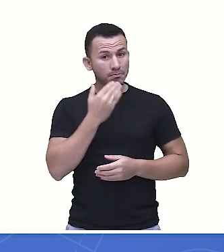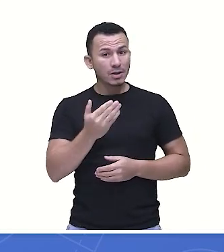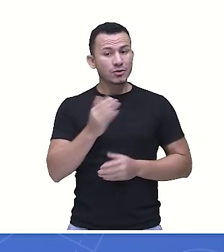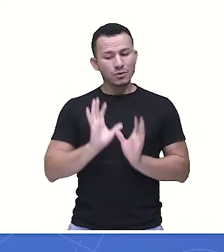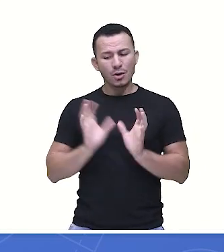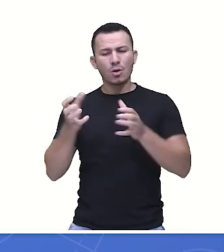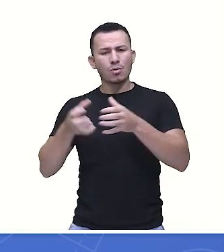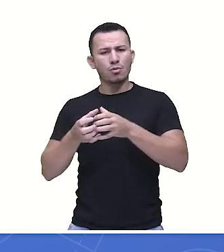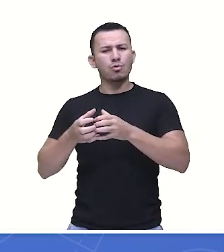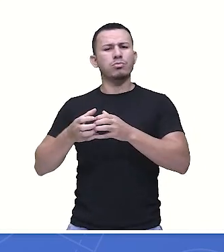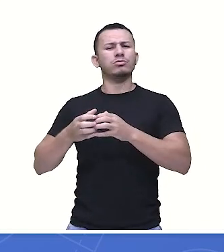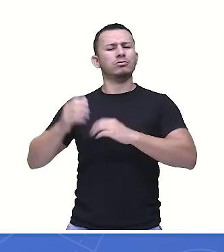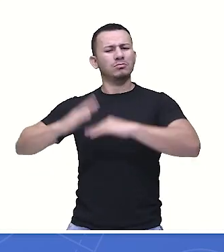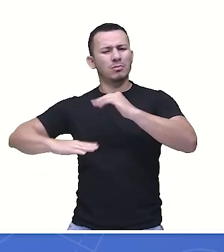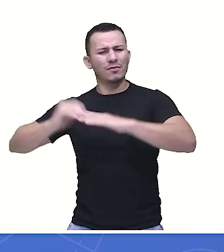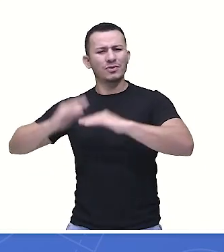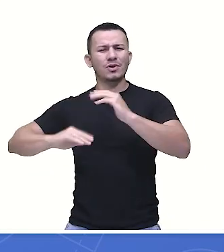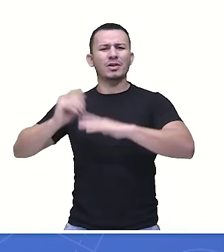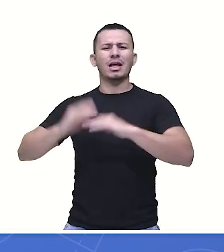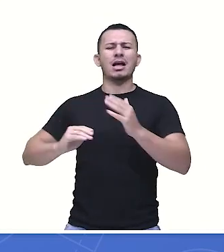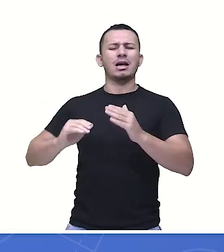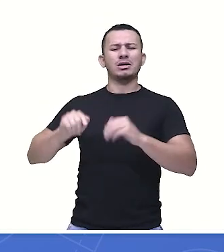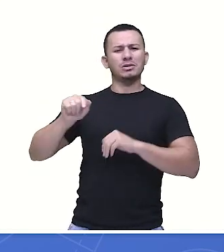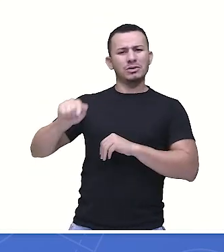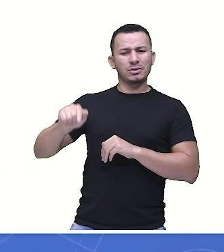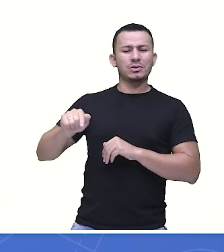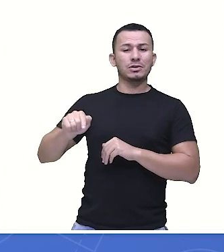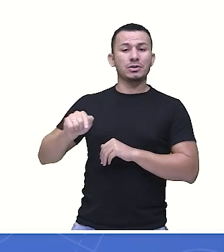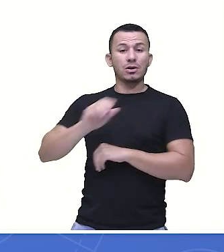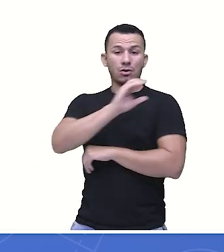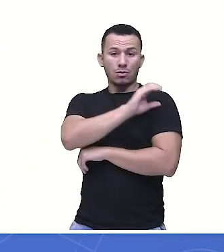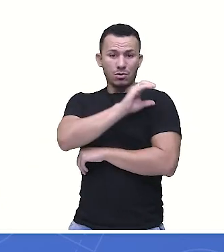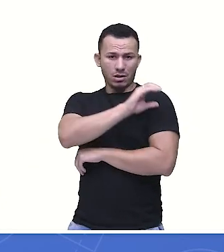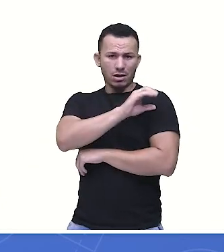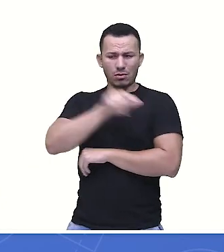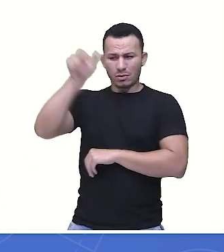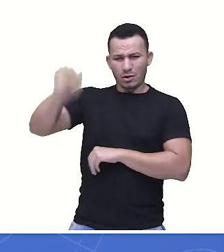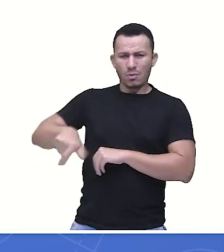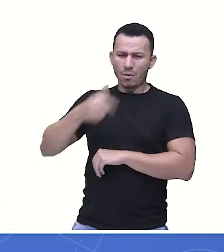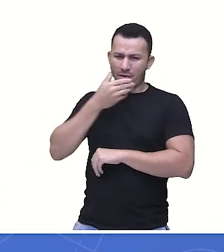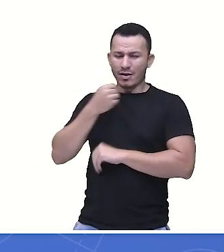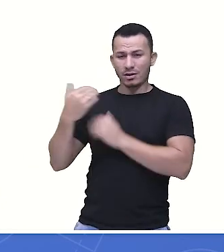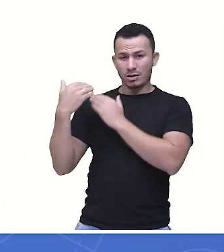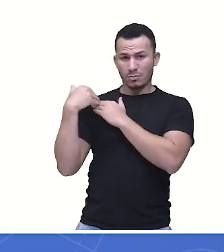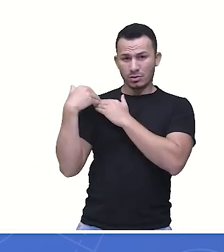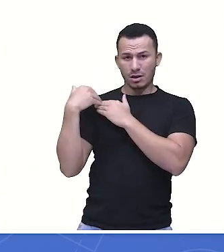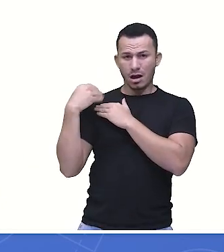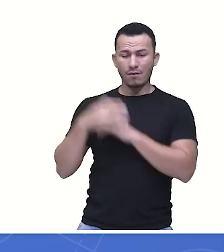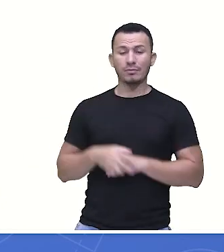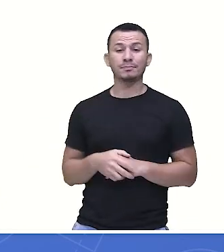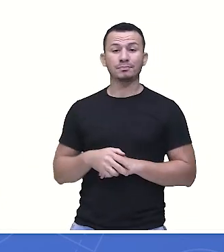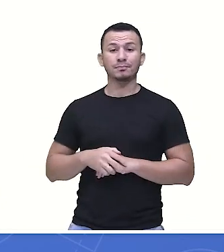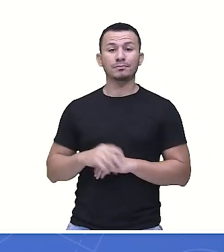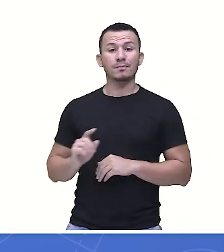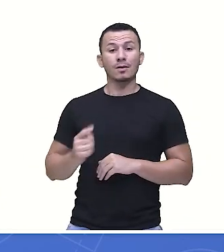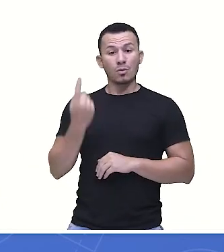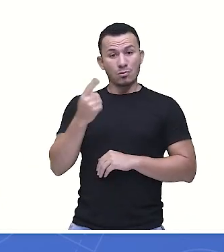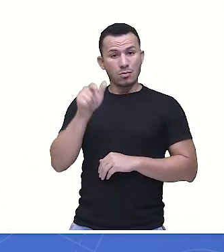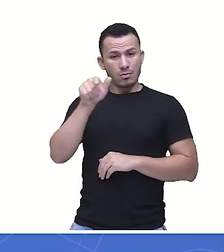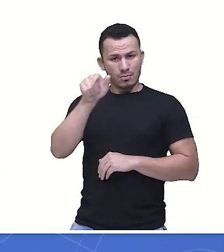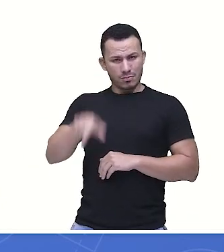de especialistas, coordenado por Jacques Delors, que aí processou, escreveu um